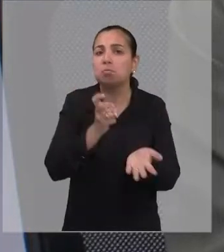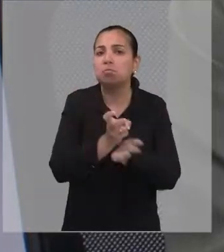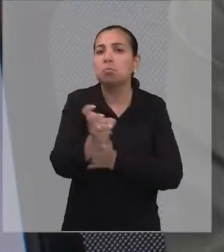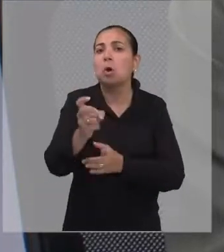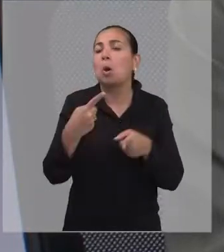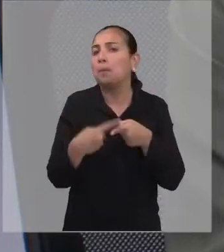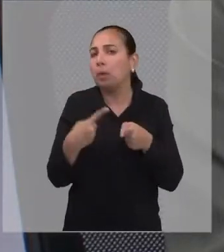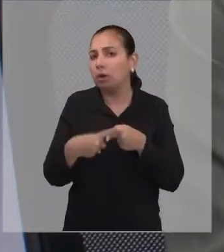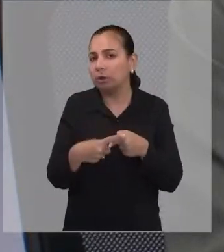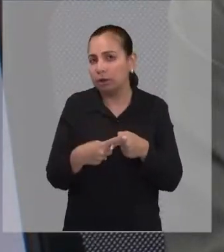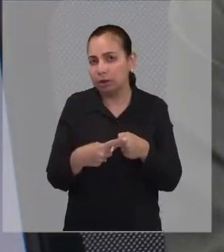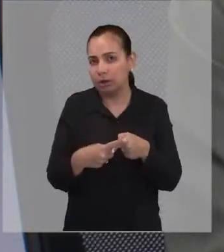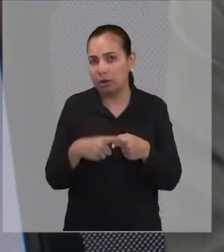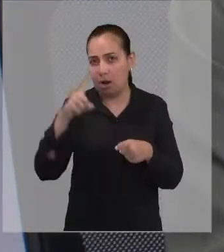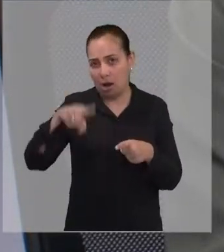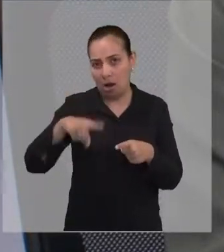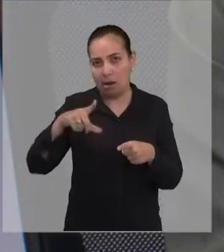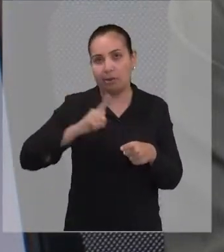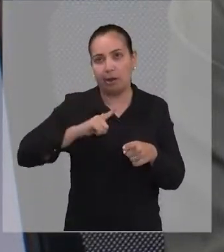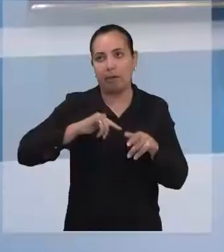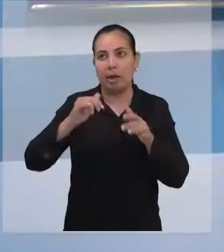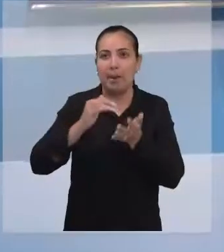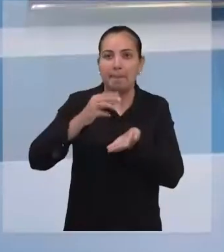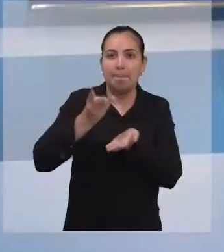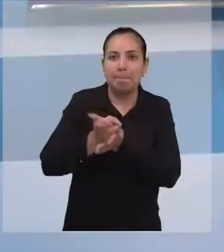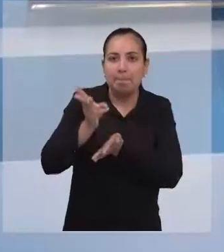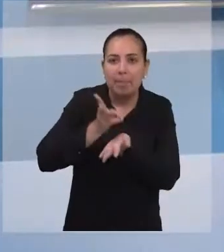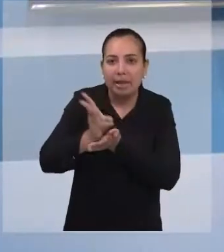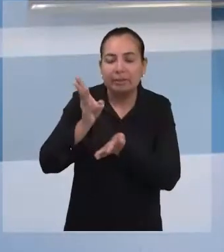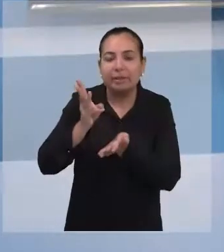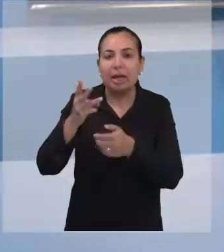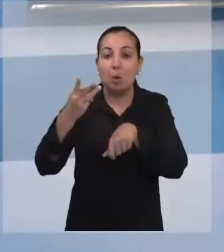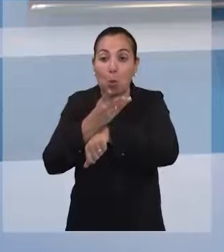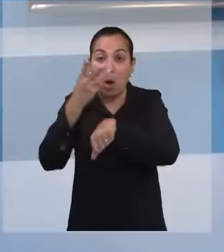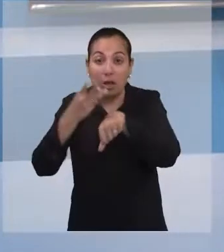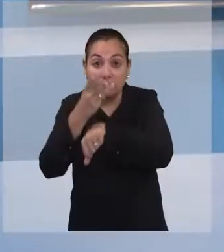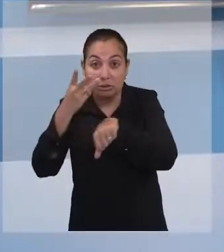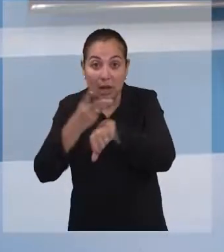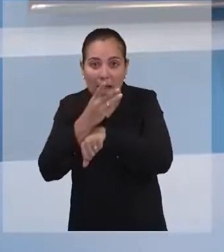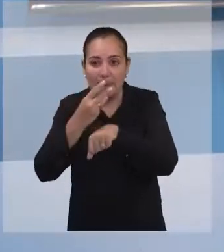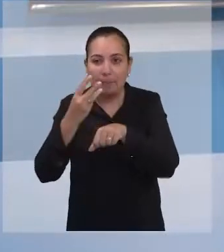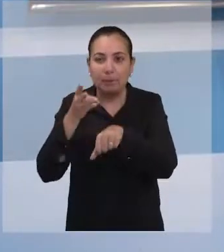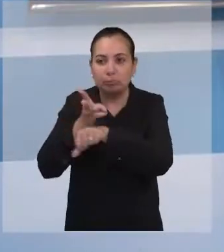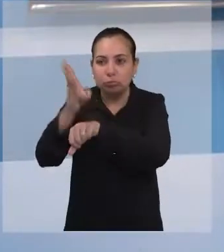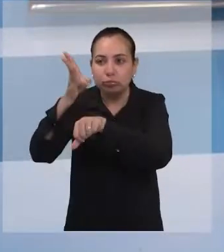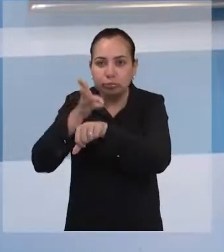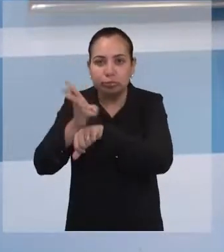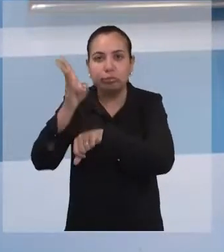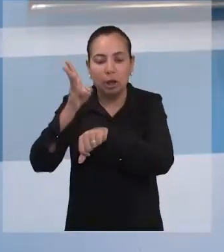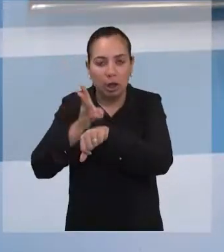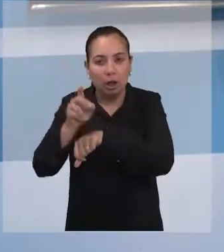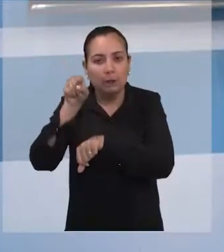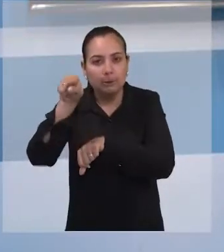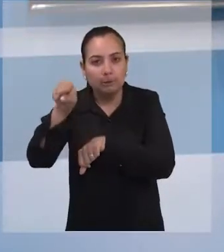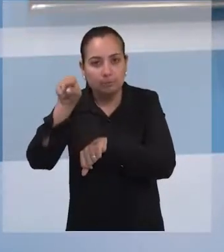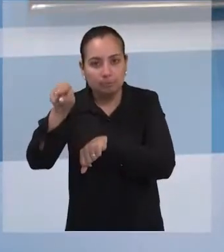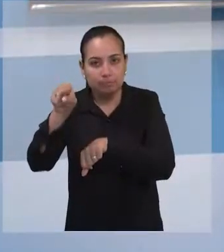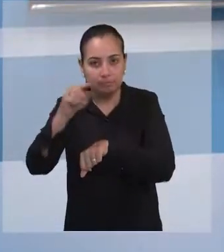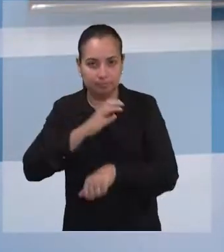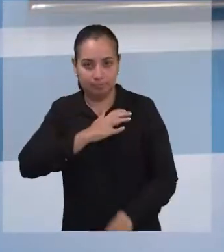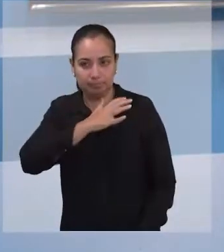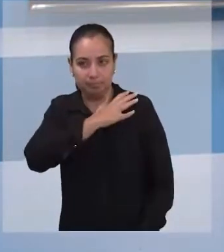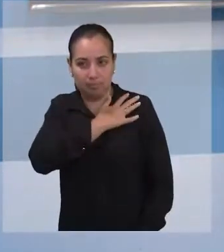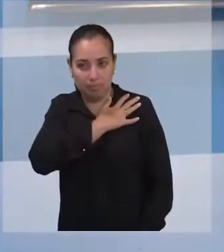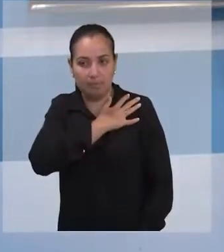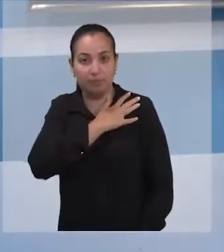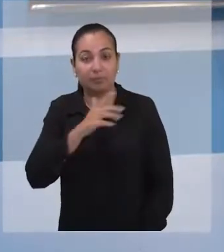vazamentos. Vazamentos de mensagens em WhatsApp, atribuídas ao general, em que ele